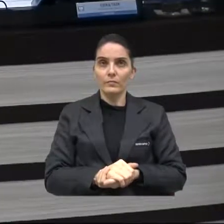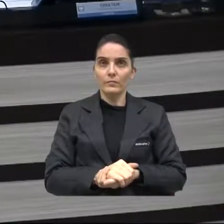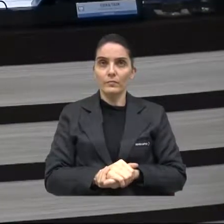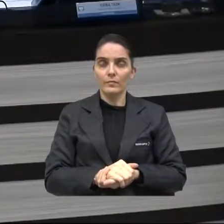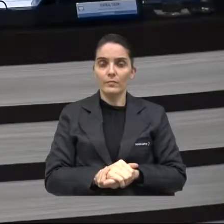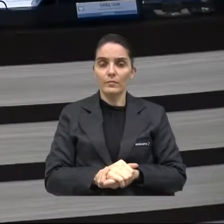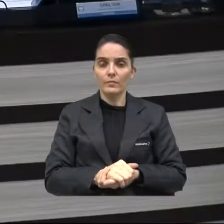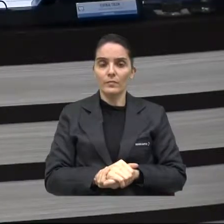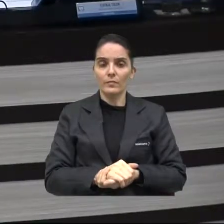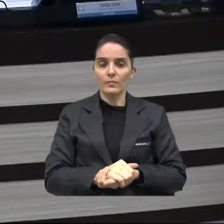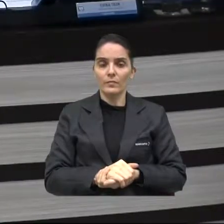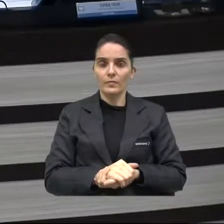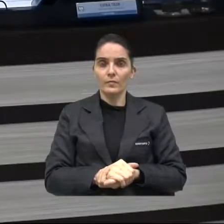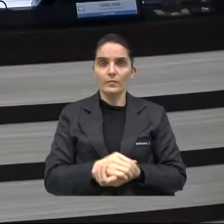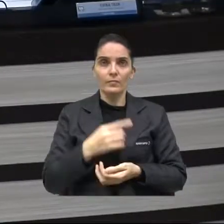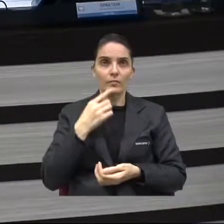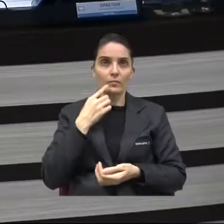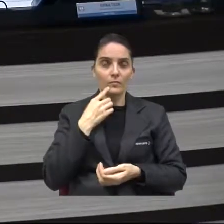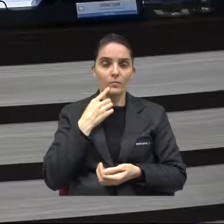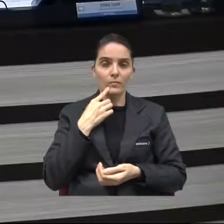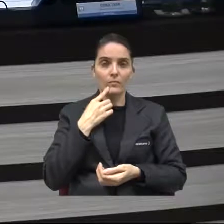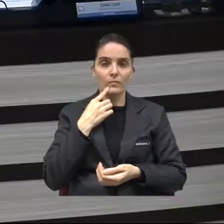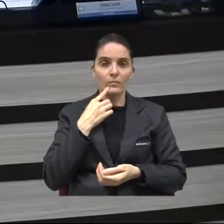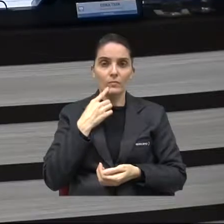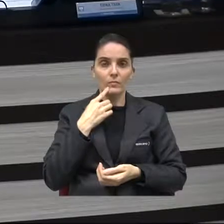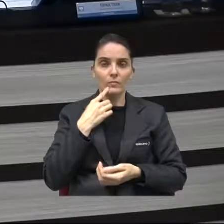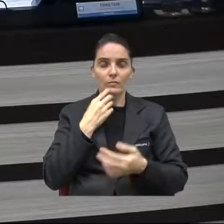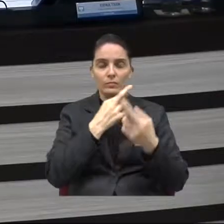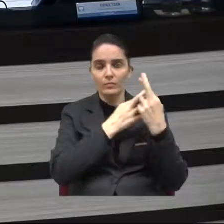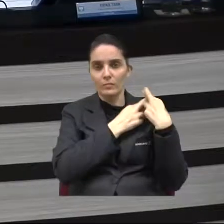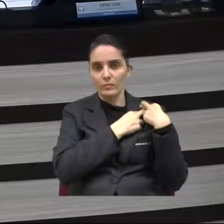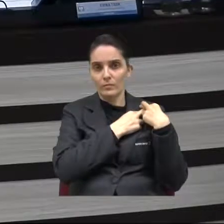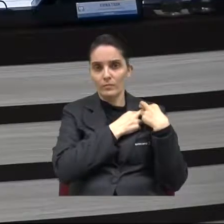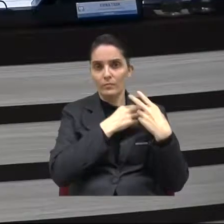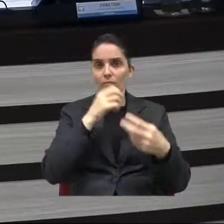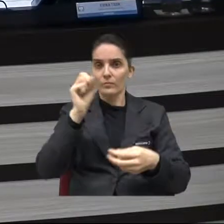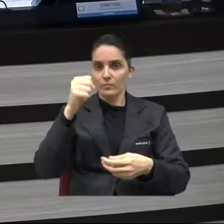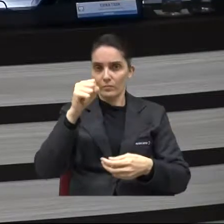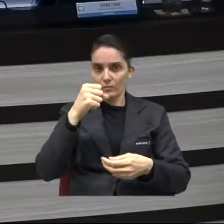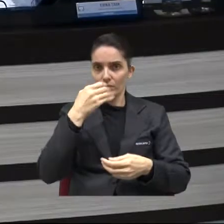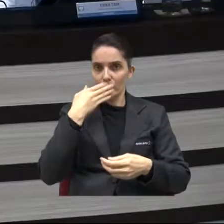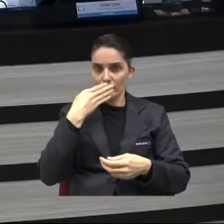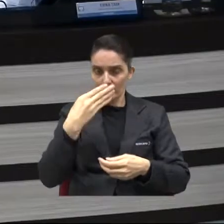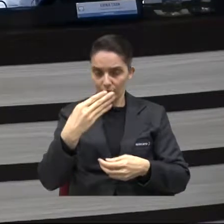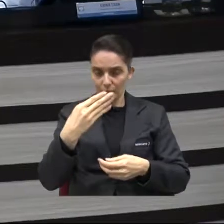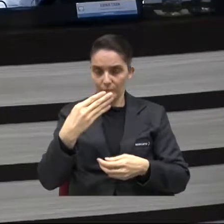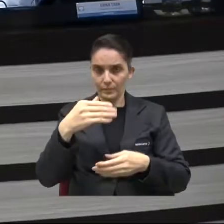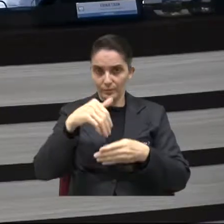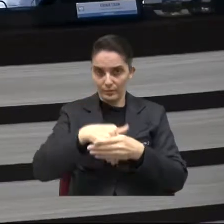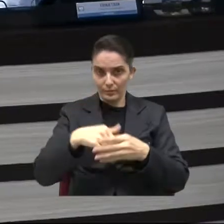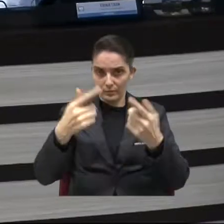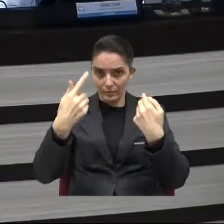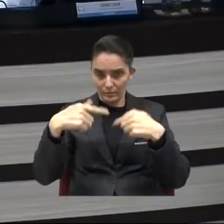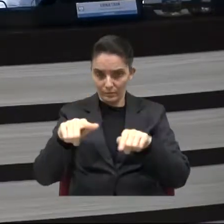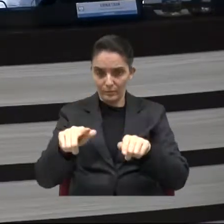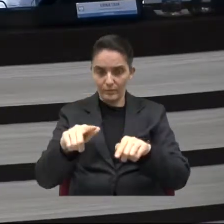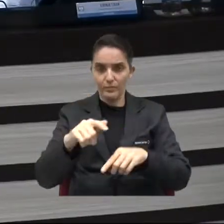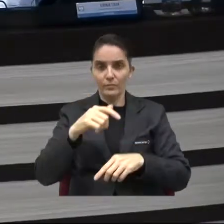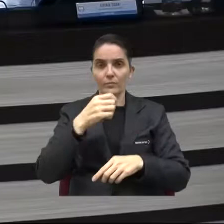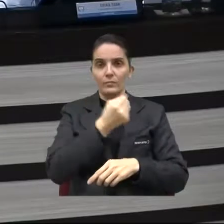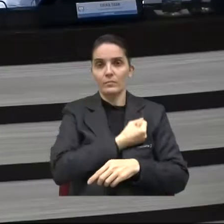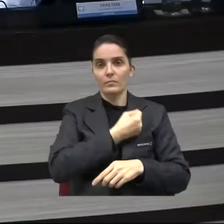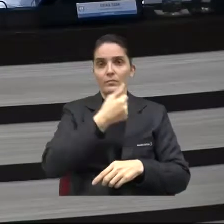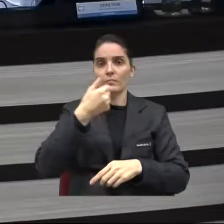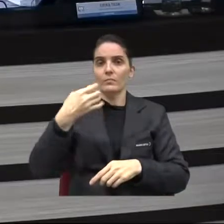A emenda é do vereador Cleiton. Então, o senhor está pedindo para votar contra a emenda número